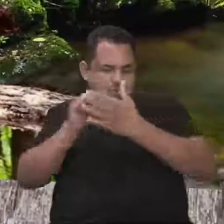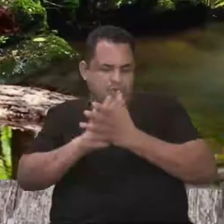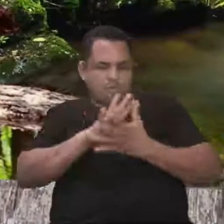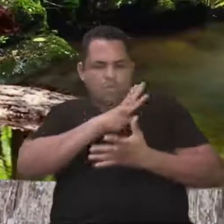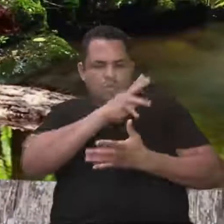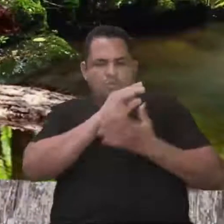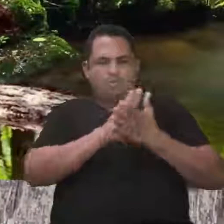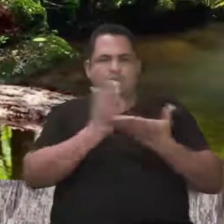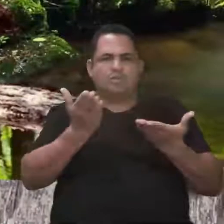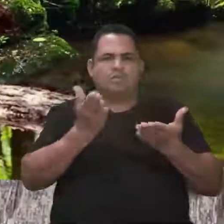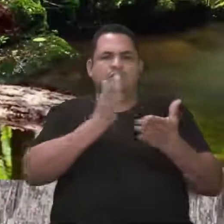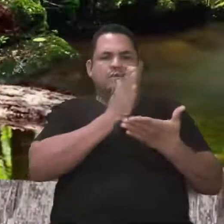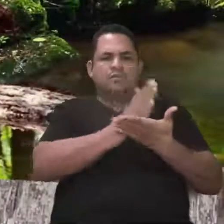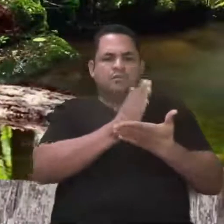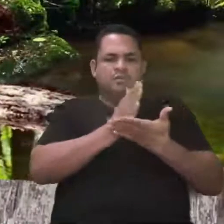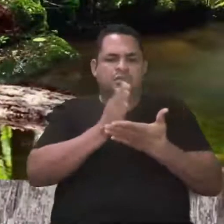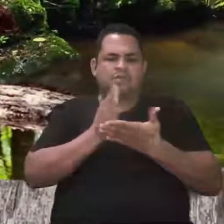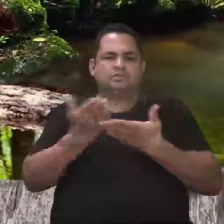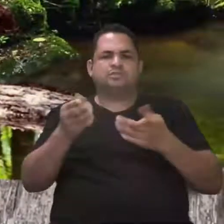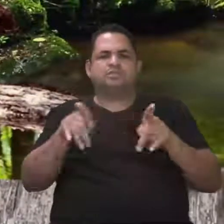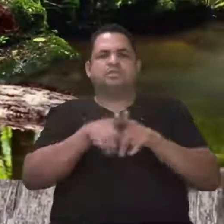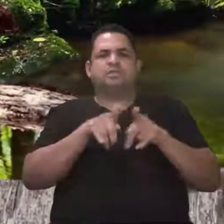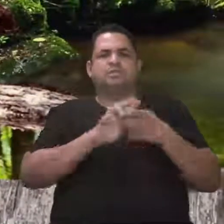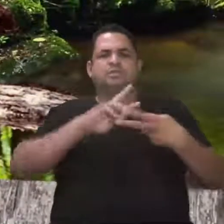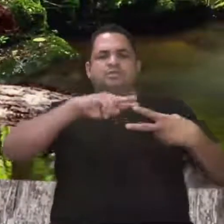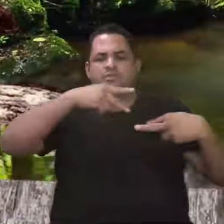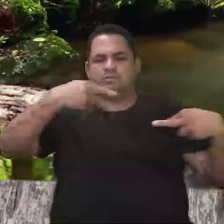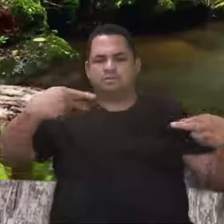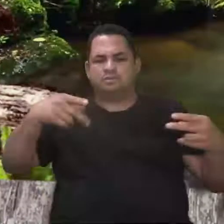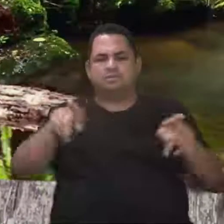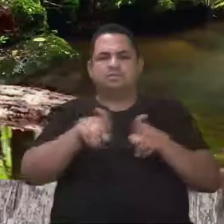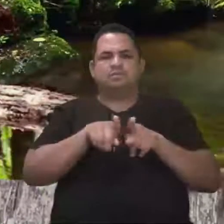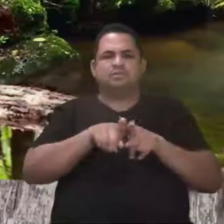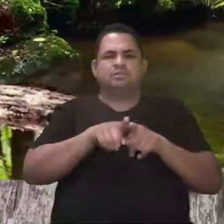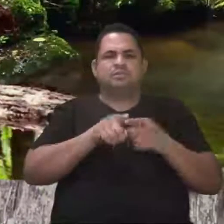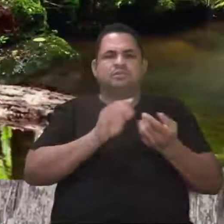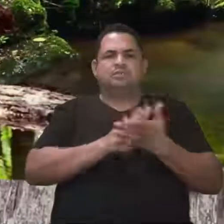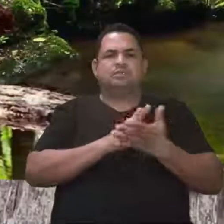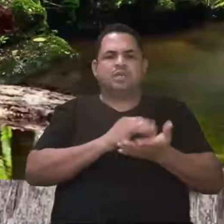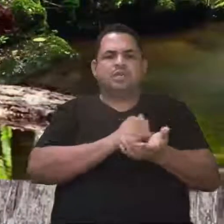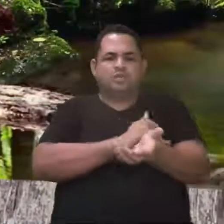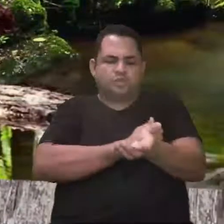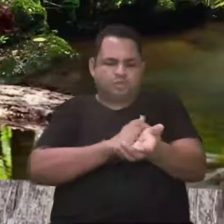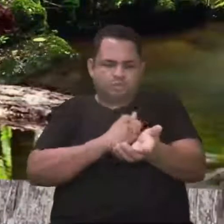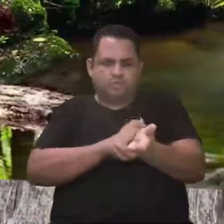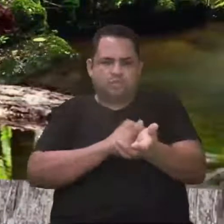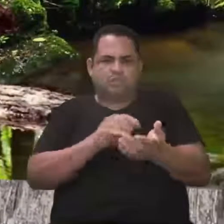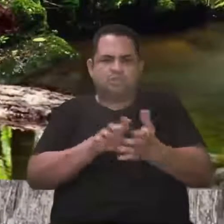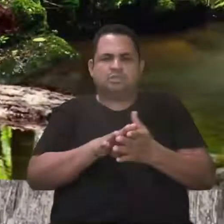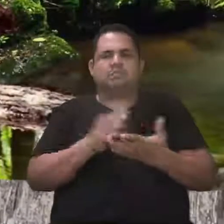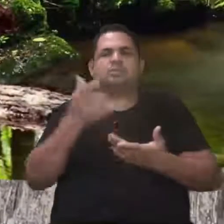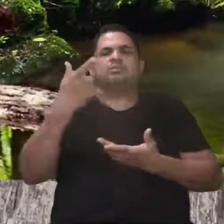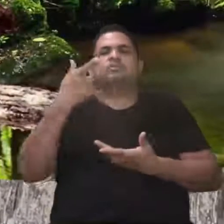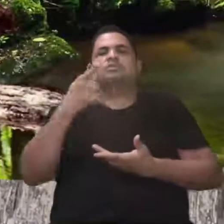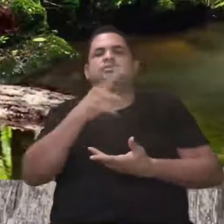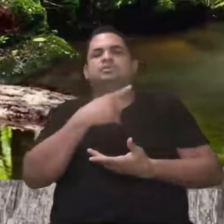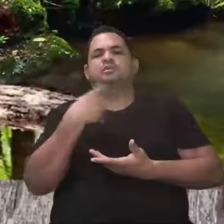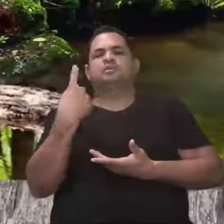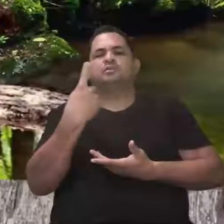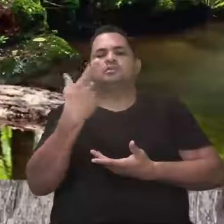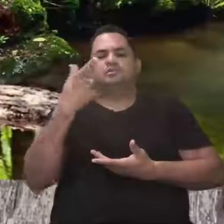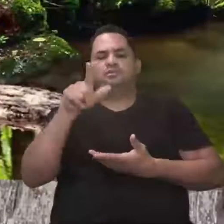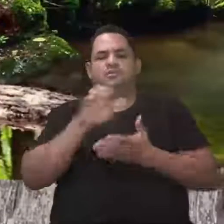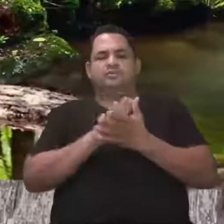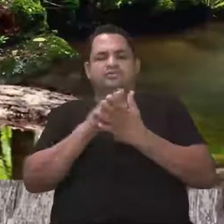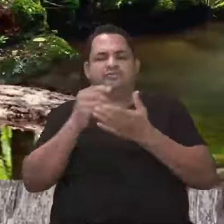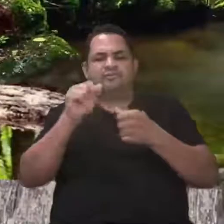inclusive partes, né, do DNA ou parte da composição sanguínea, aí a gente consegue fazer toda